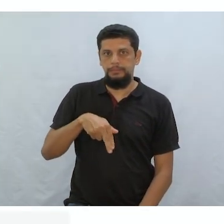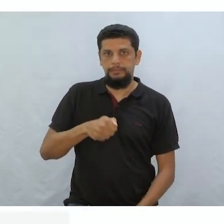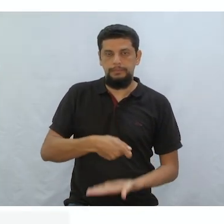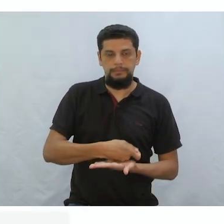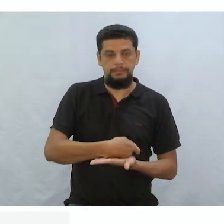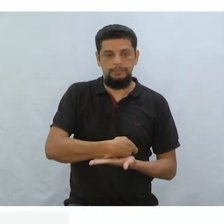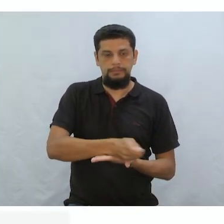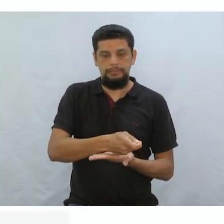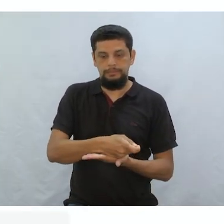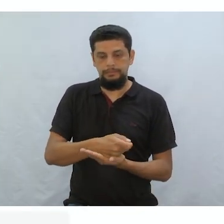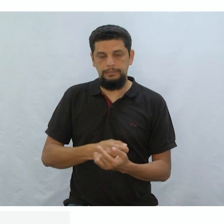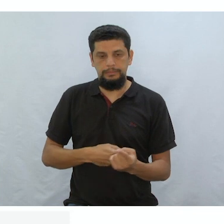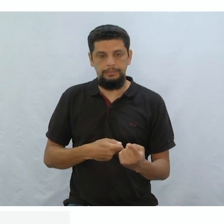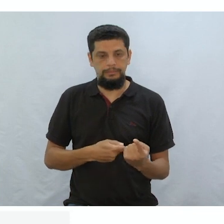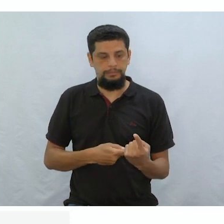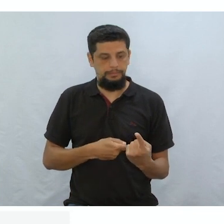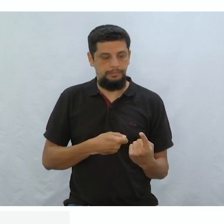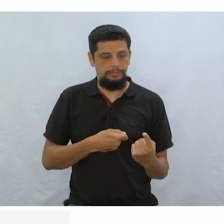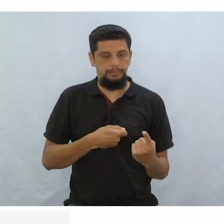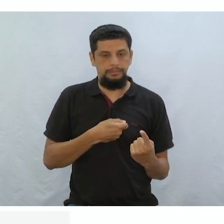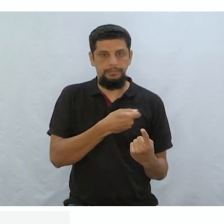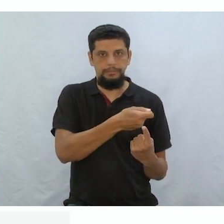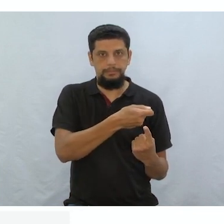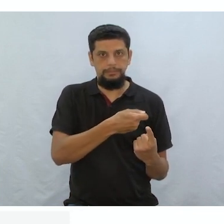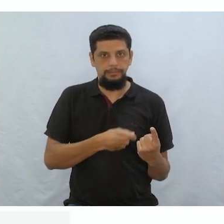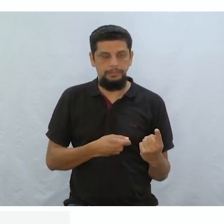distribuiu primeiro uma bala para ela,